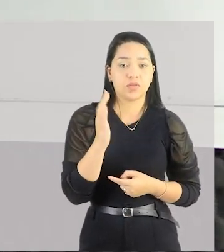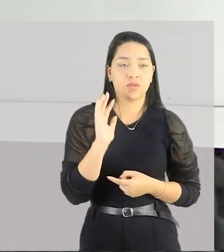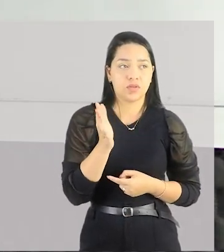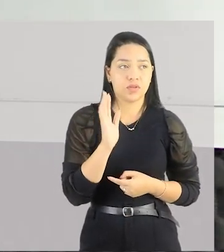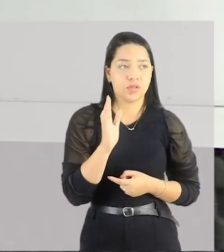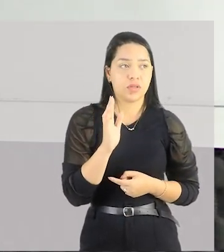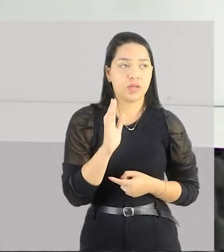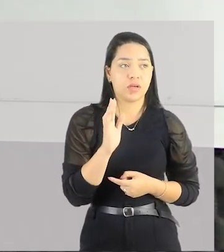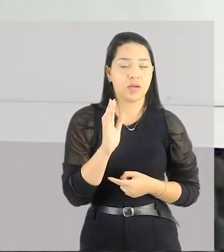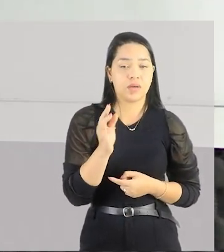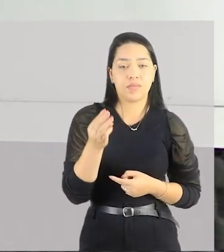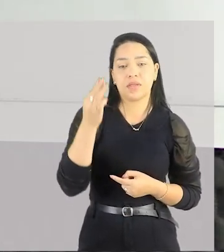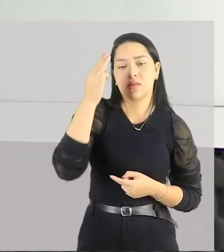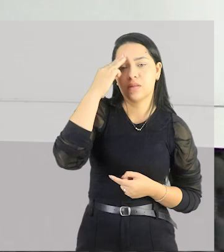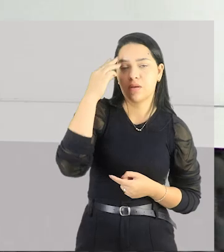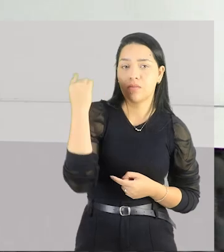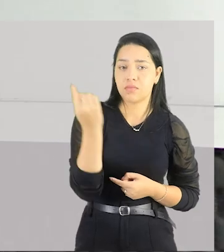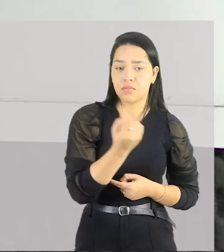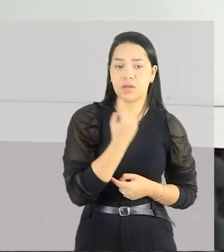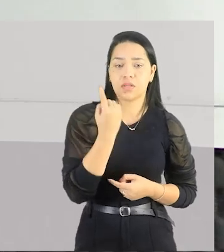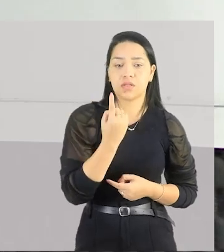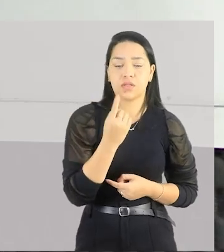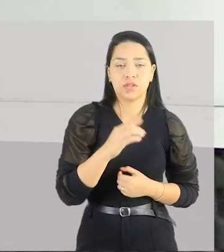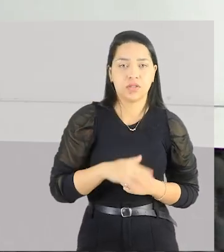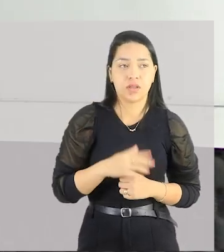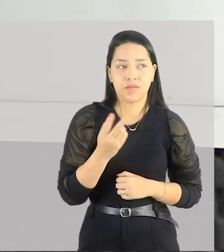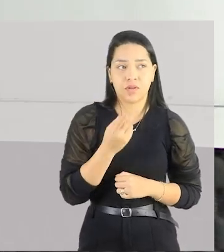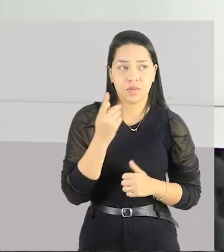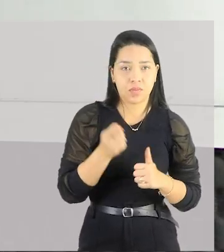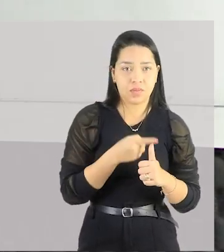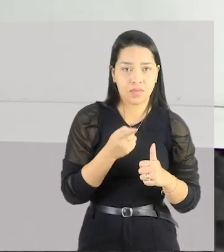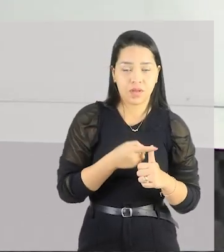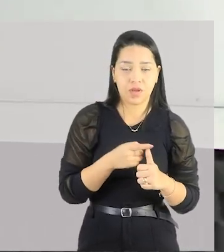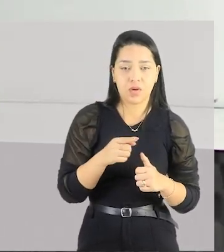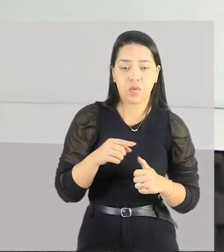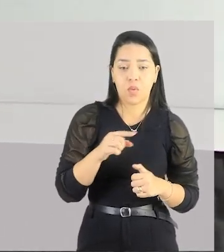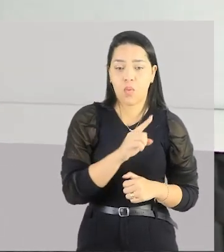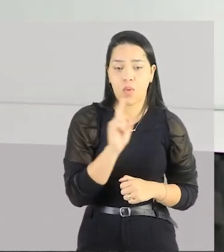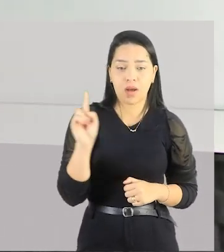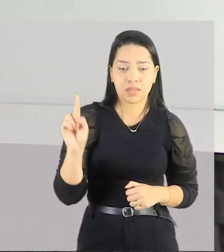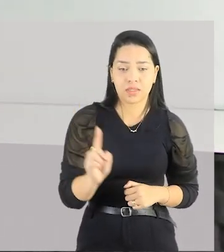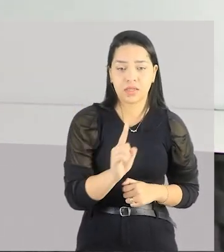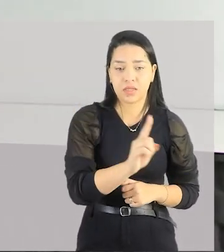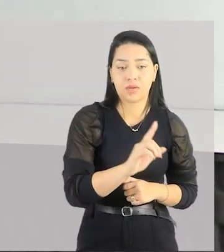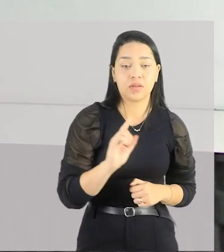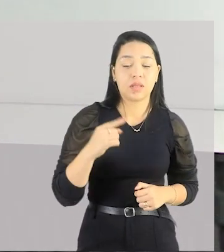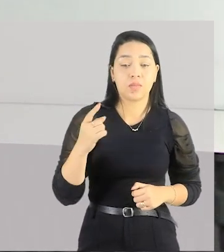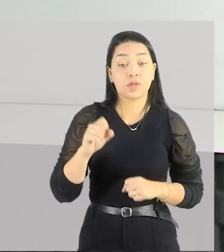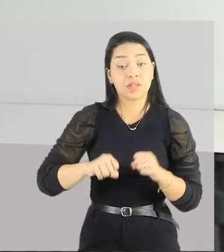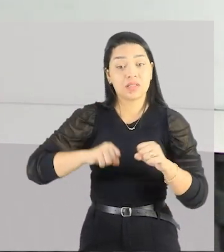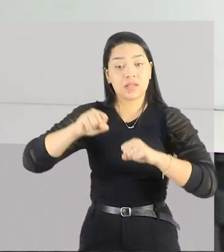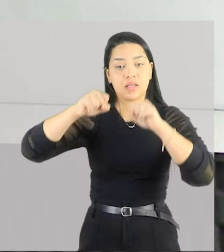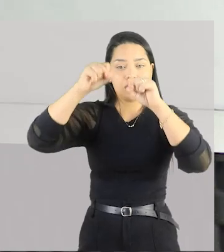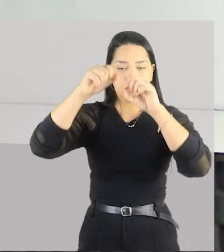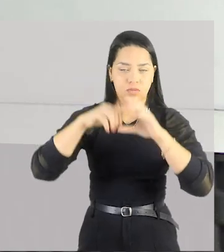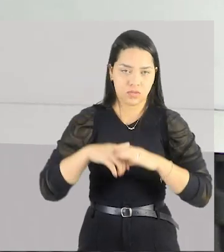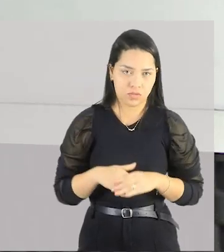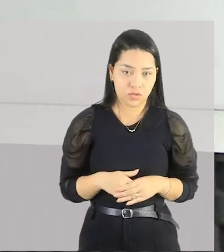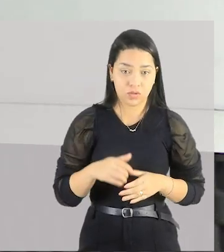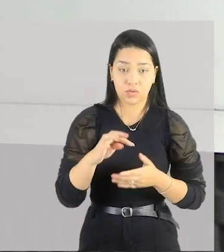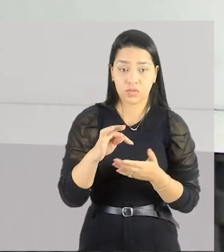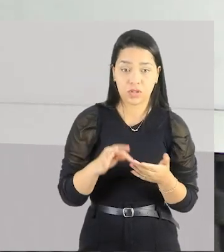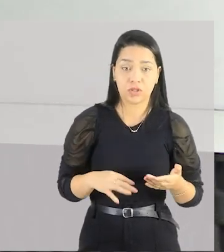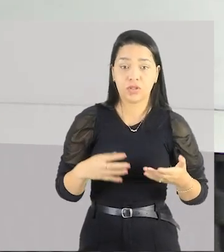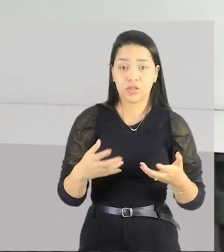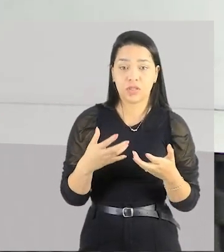aí, né? De um jogo mental pra gente. Ele citou primeiro o andarilho e depois citou o escalador. Já no texto,